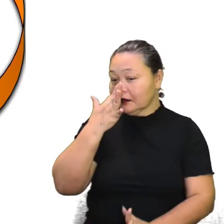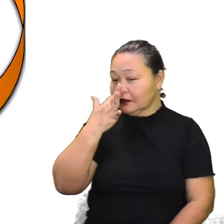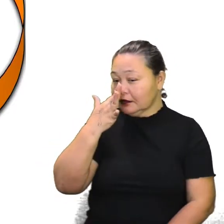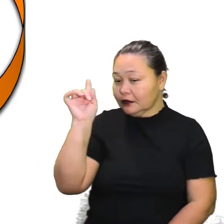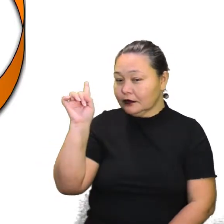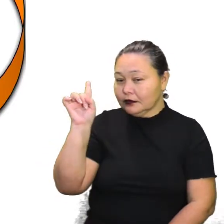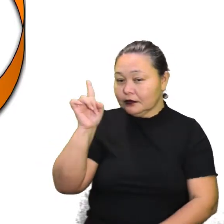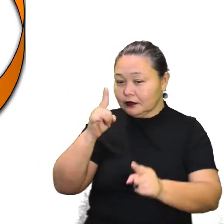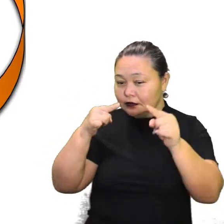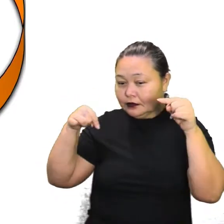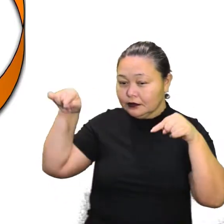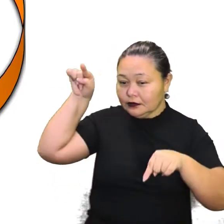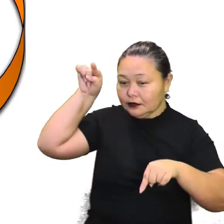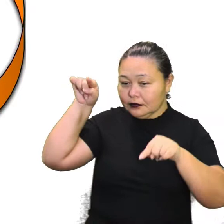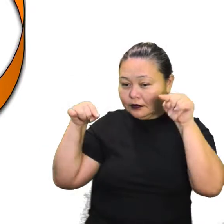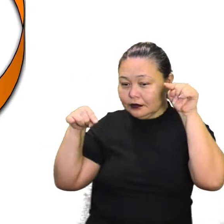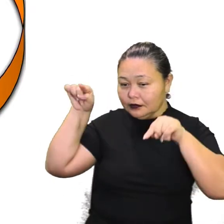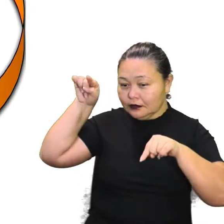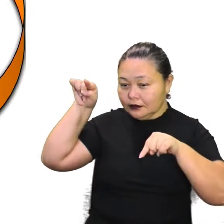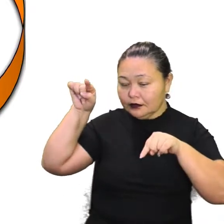Observar o movimento das setas?